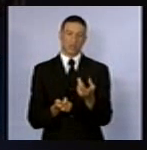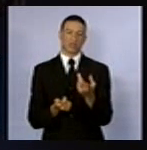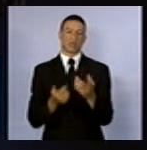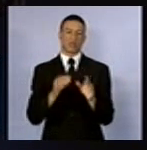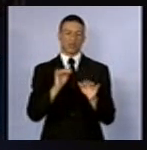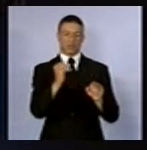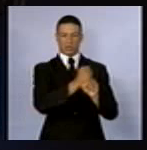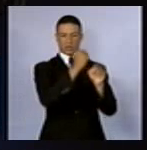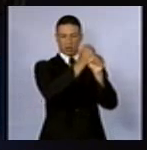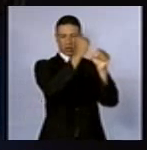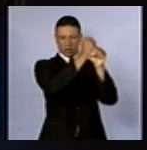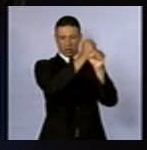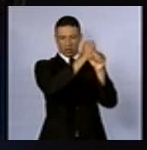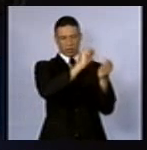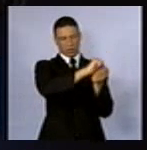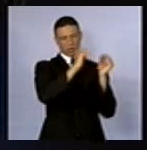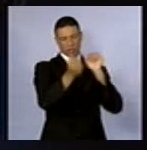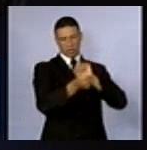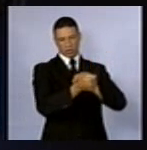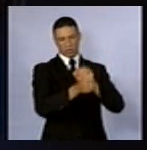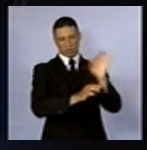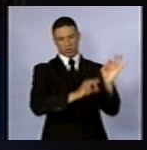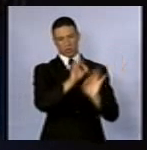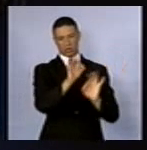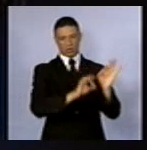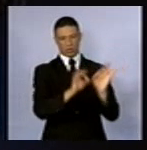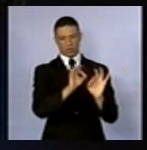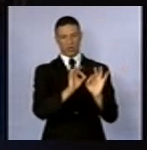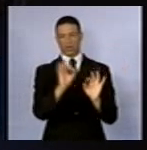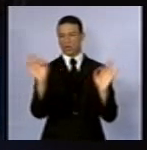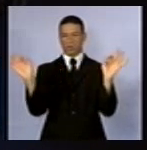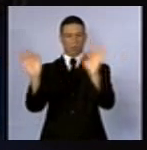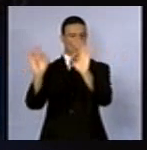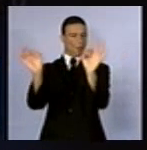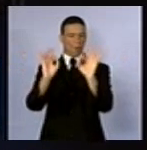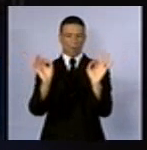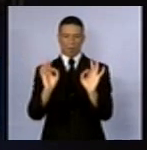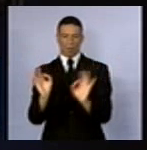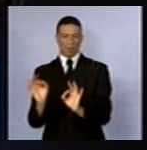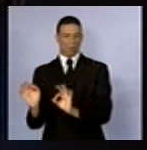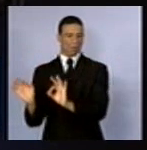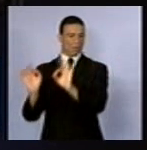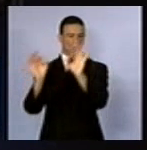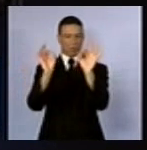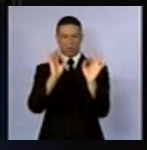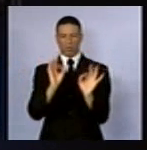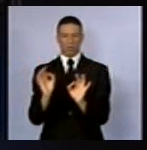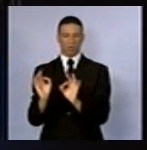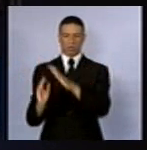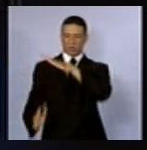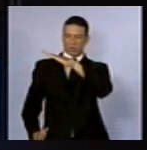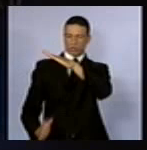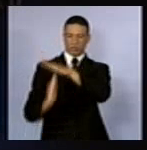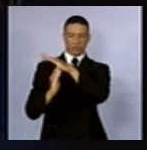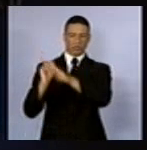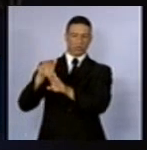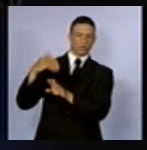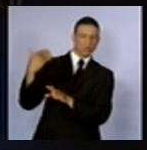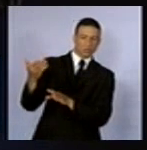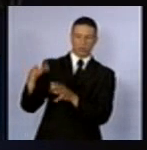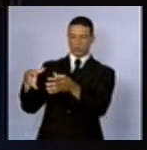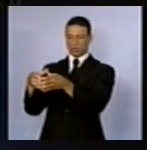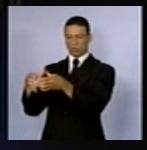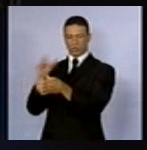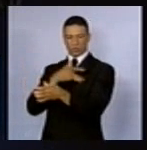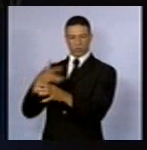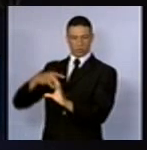menos das que já estão medidas e cadastradas nenhuma instalação eh dos limites estabelecidos pela Organização Mundial